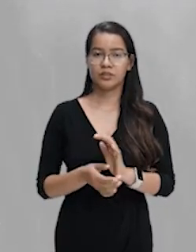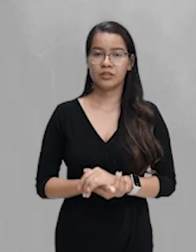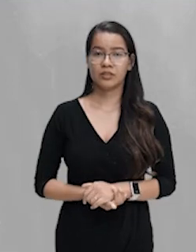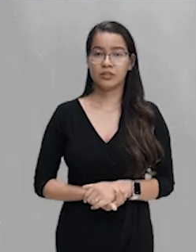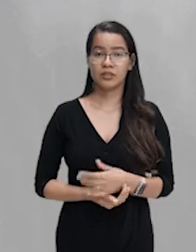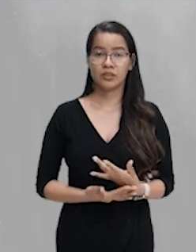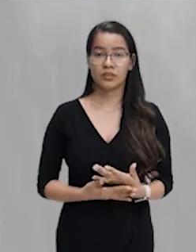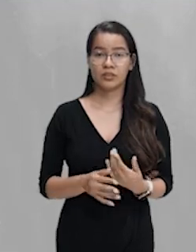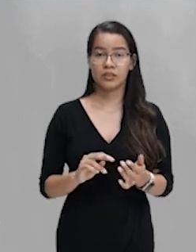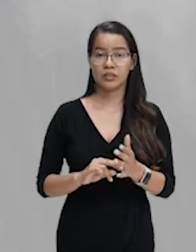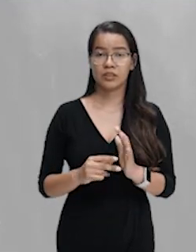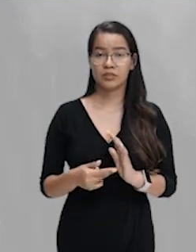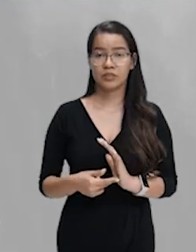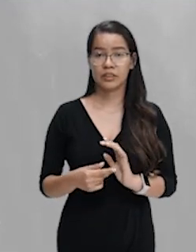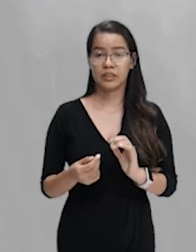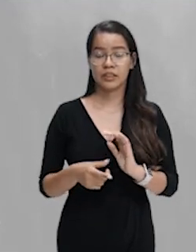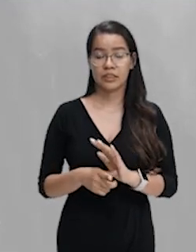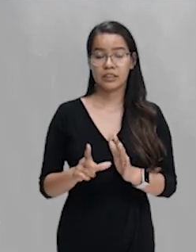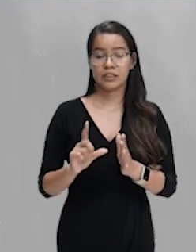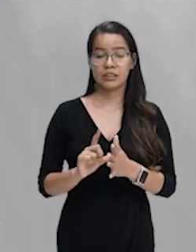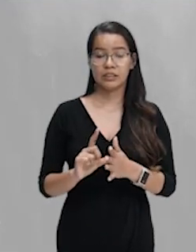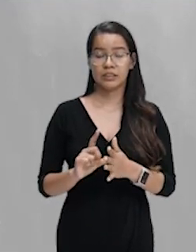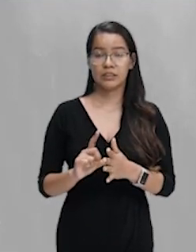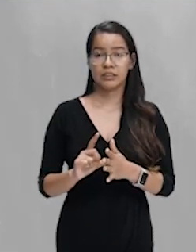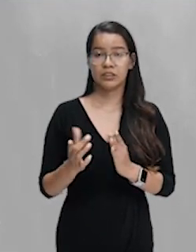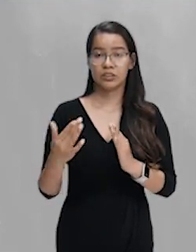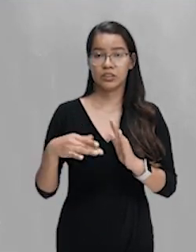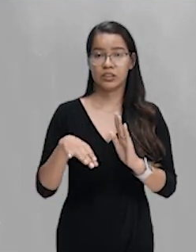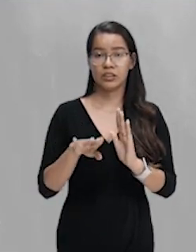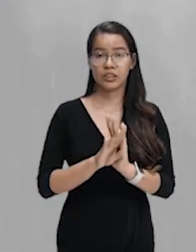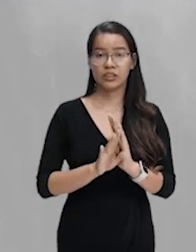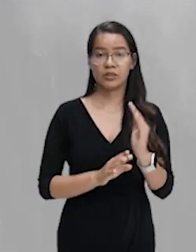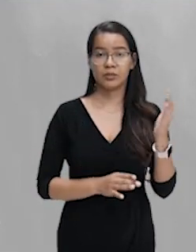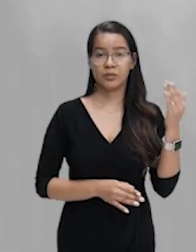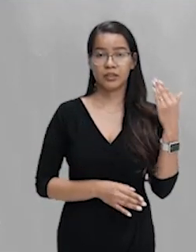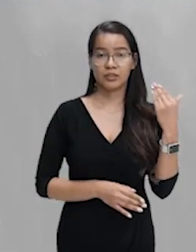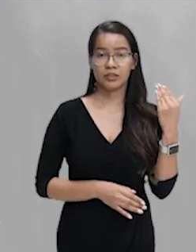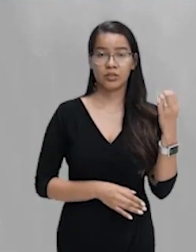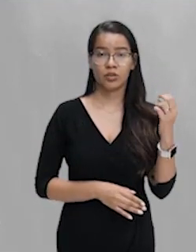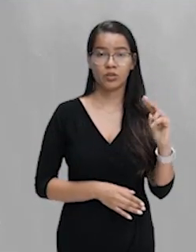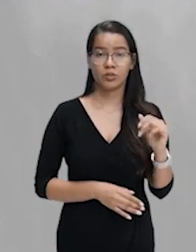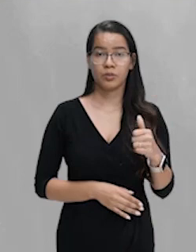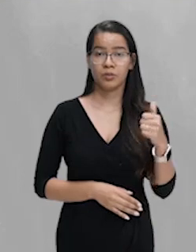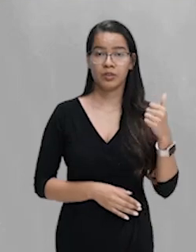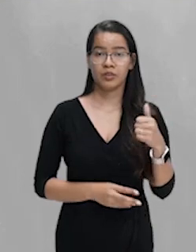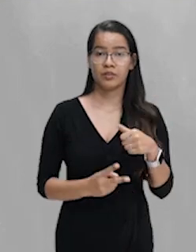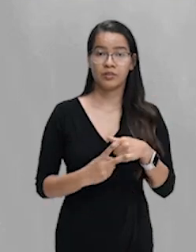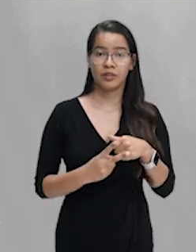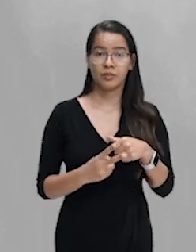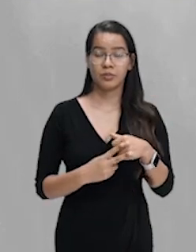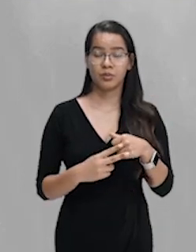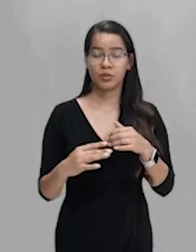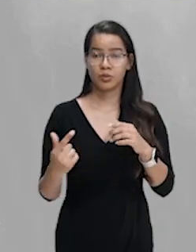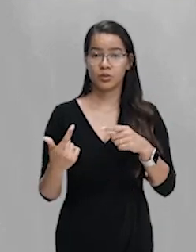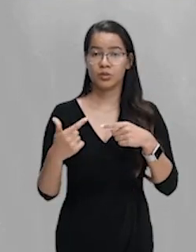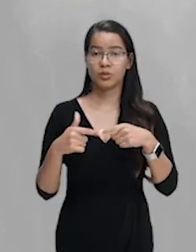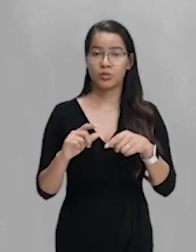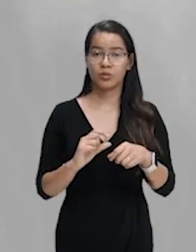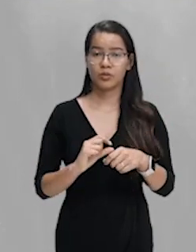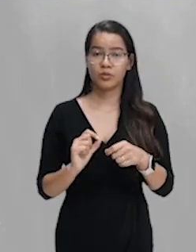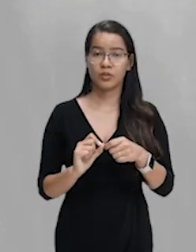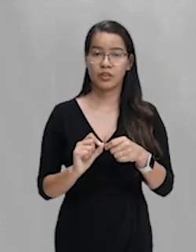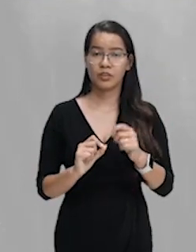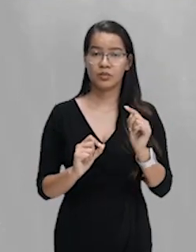anterioridade, ou seja, antes, tá? Dela chegar naquele passado, naquele primeiro verbo que foi tocou, ela fez essa